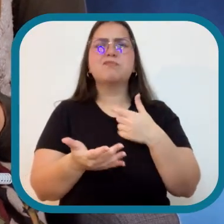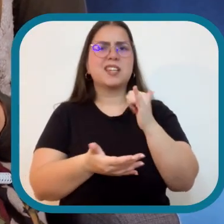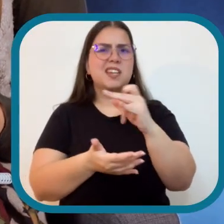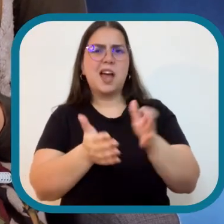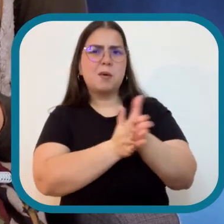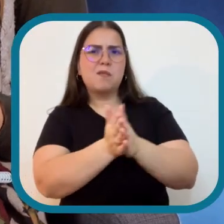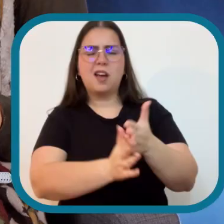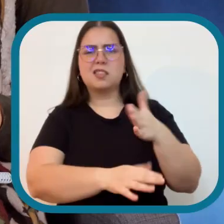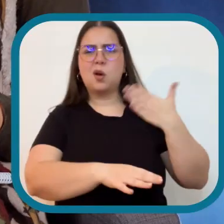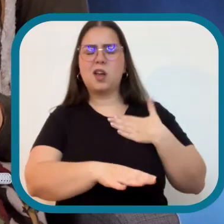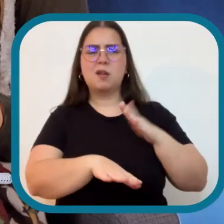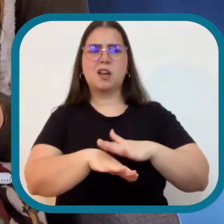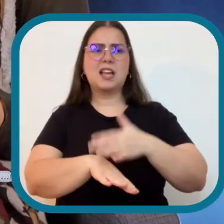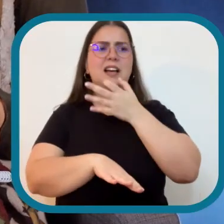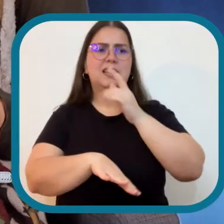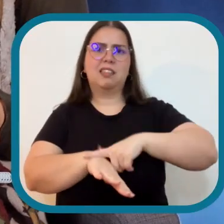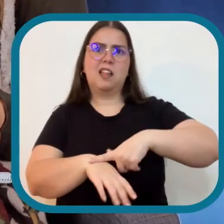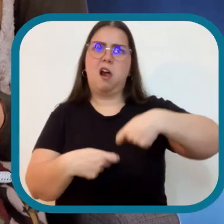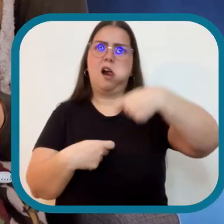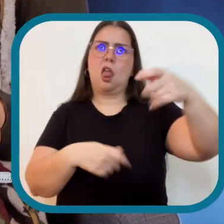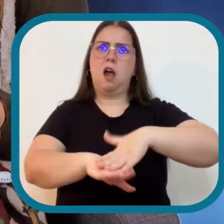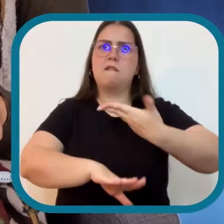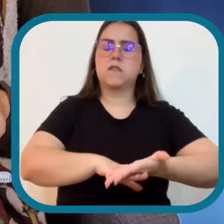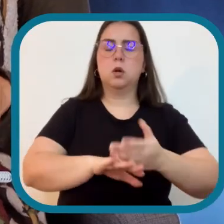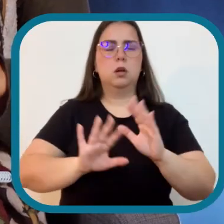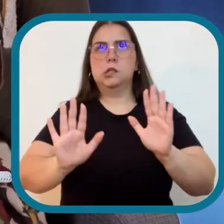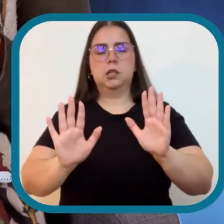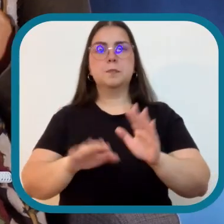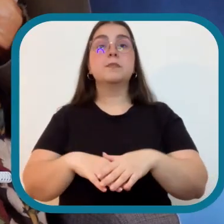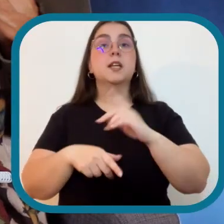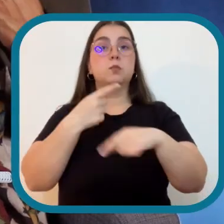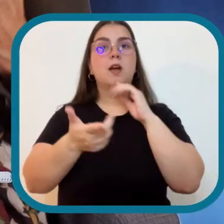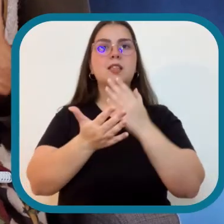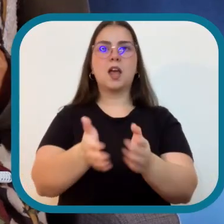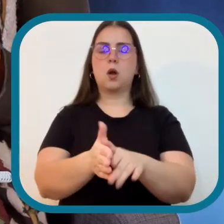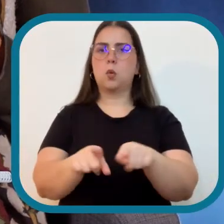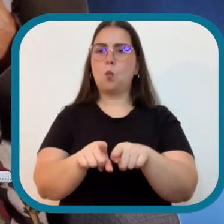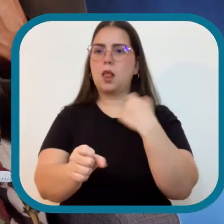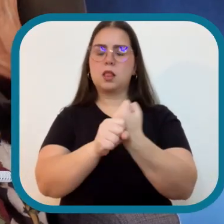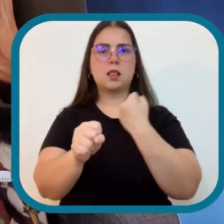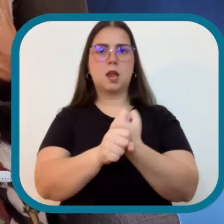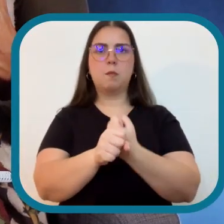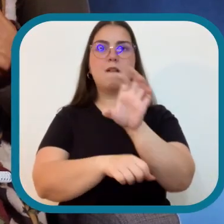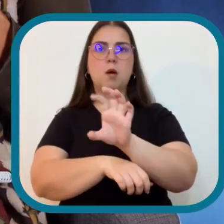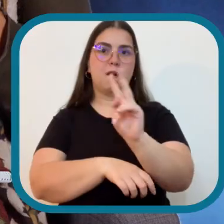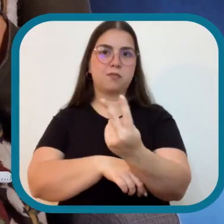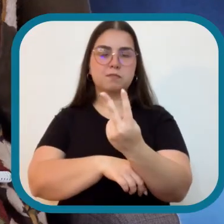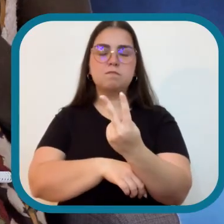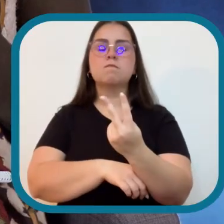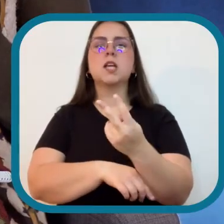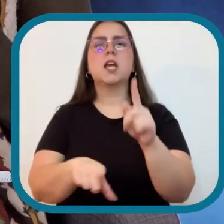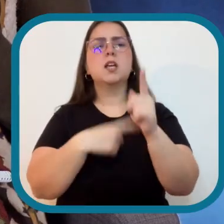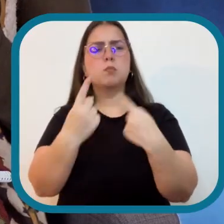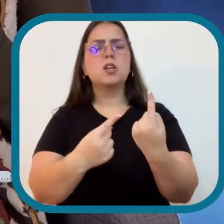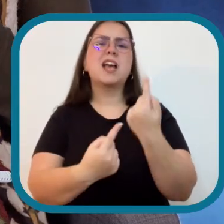usar a inteligência artificial, porque senão vou demorar muito mais tempo. Porque, de facto, gera-se ali um trabalho conjunto e há